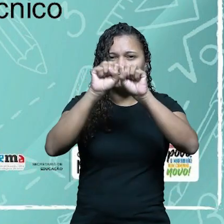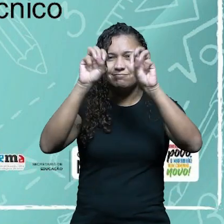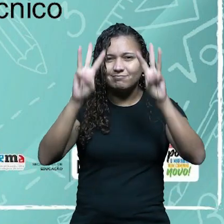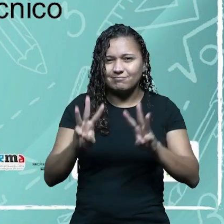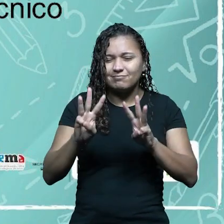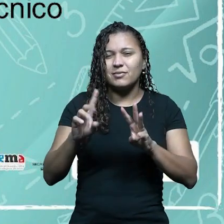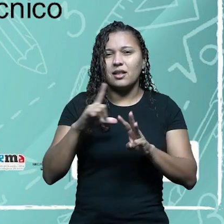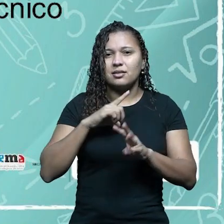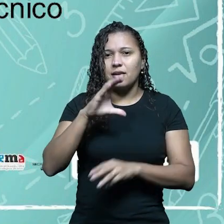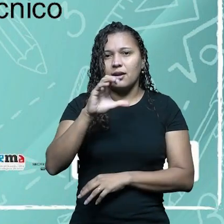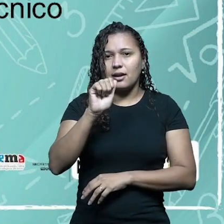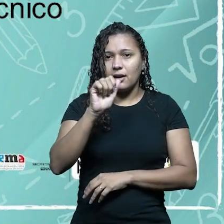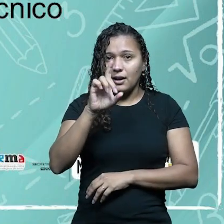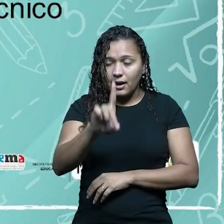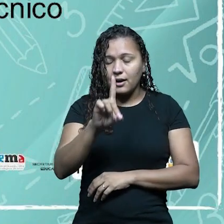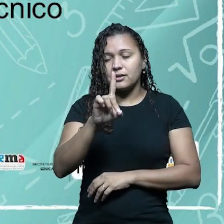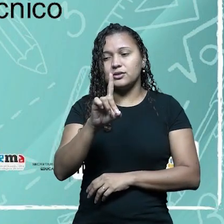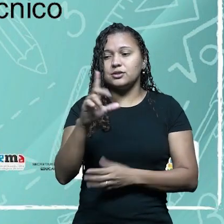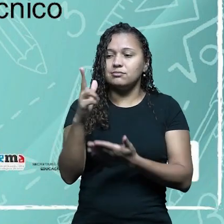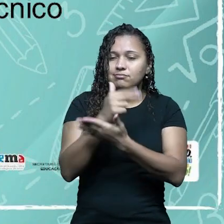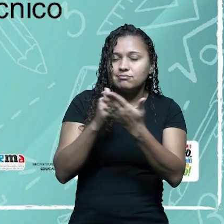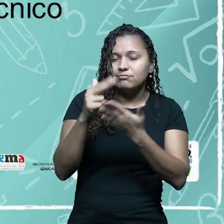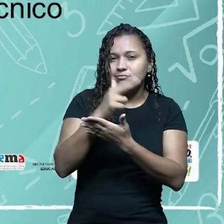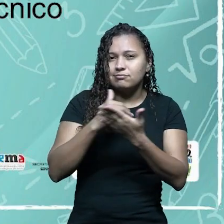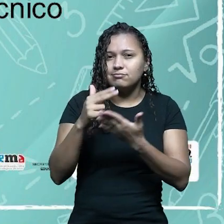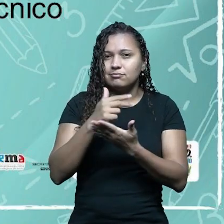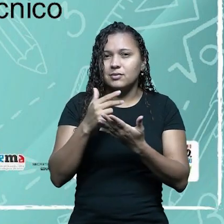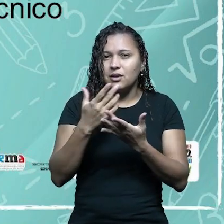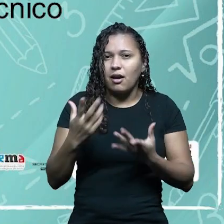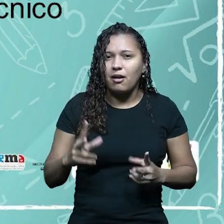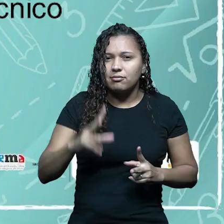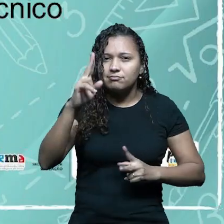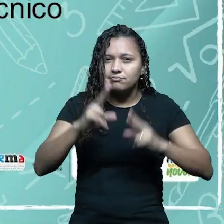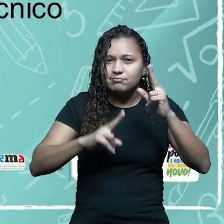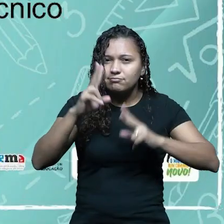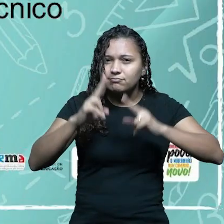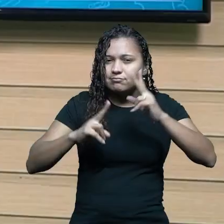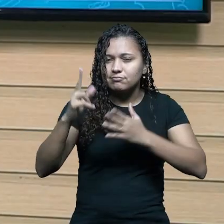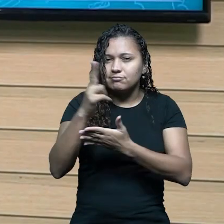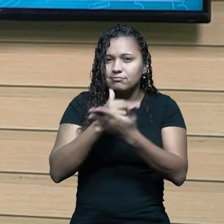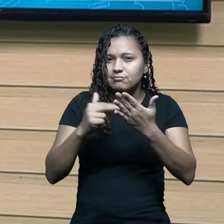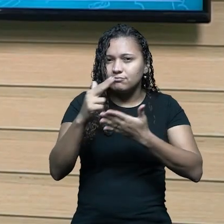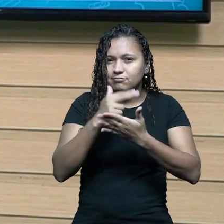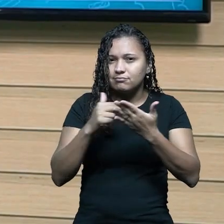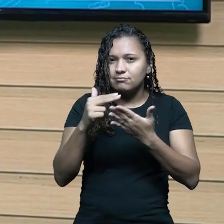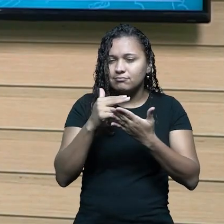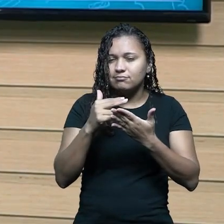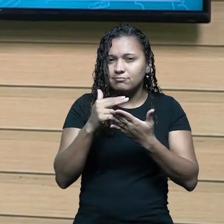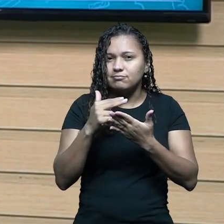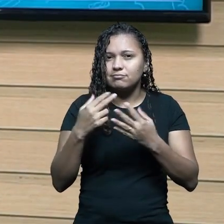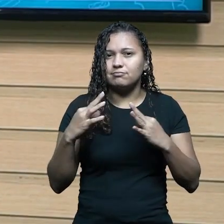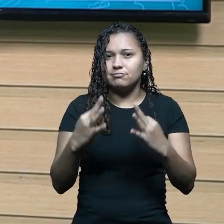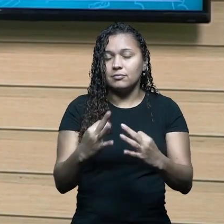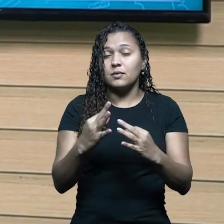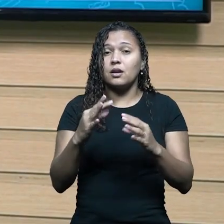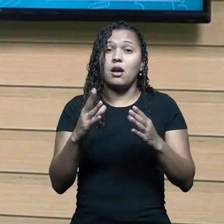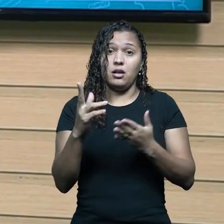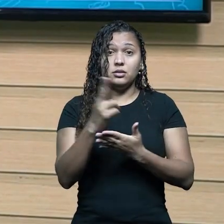de edição de desenho, execução e edição de texto em desenho técnico. Além dos